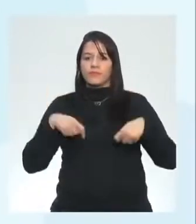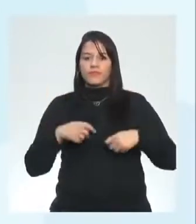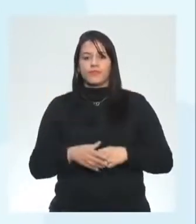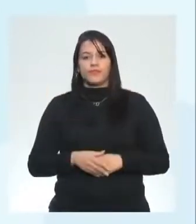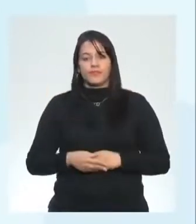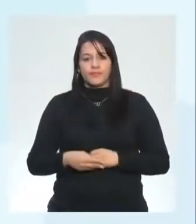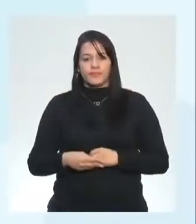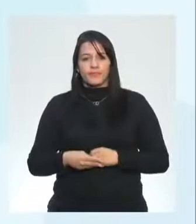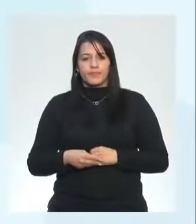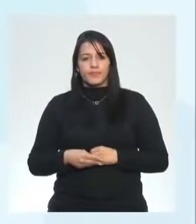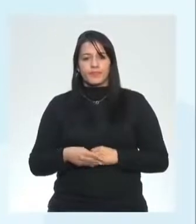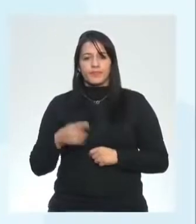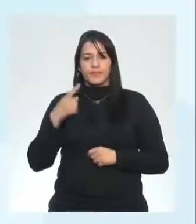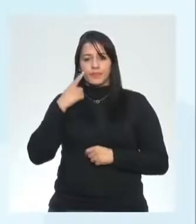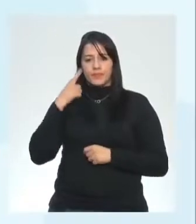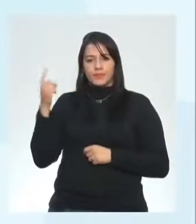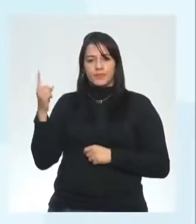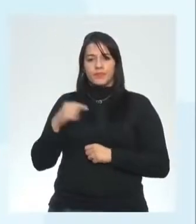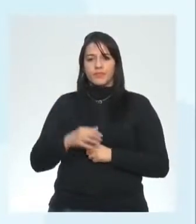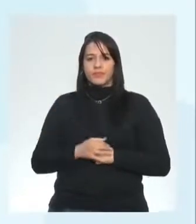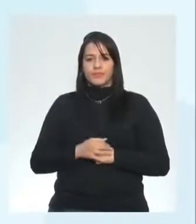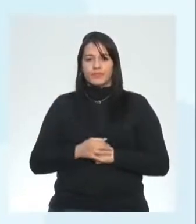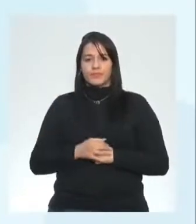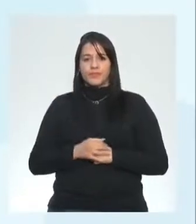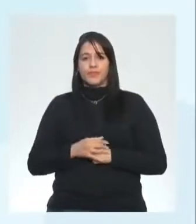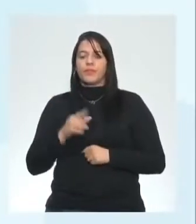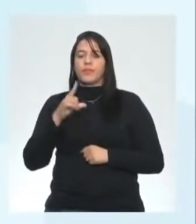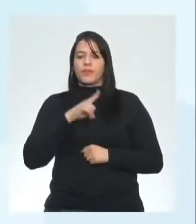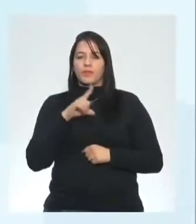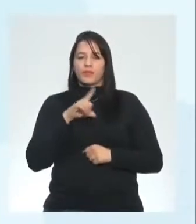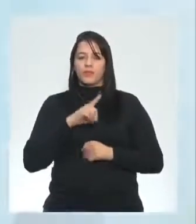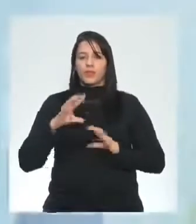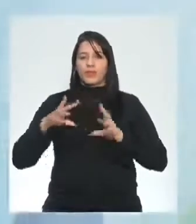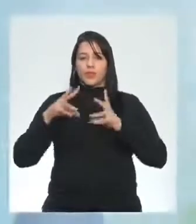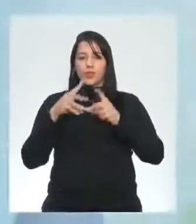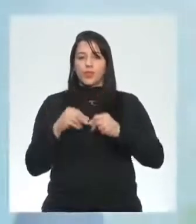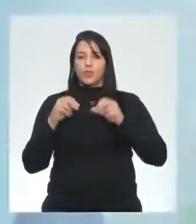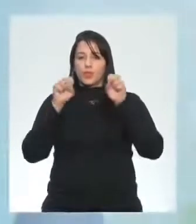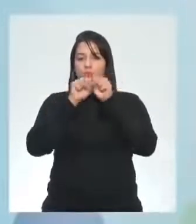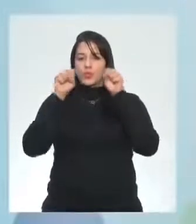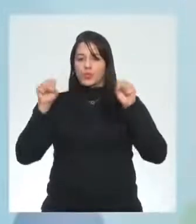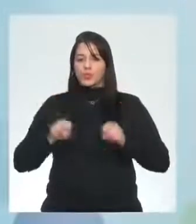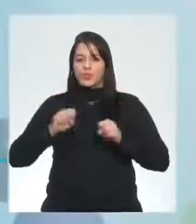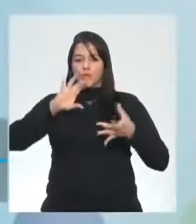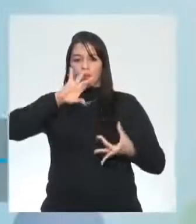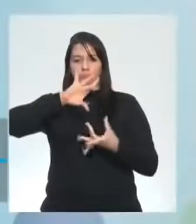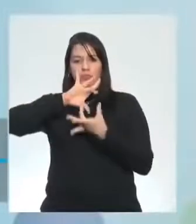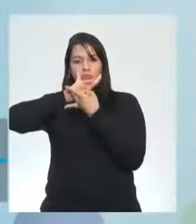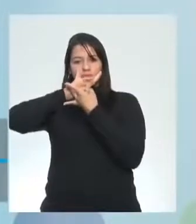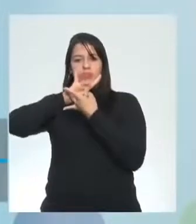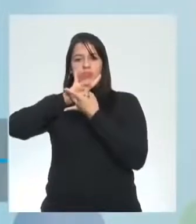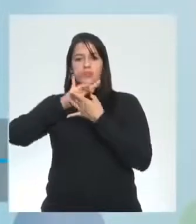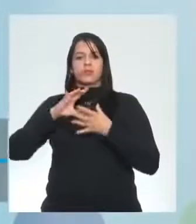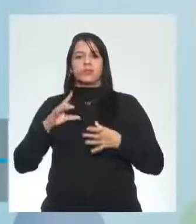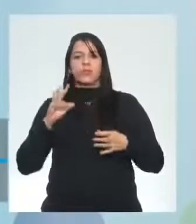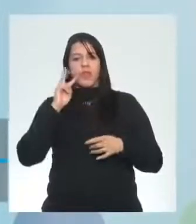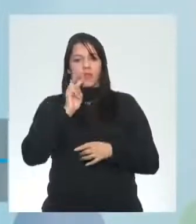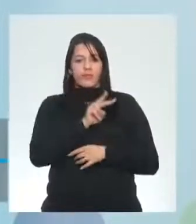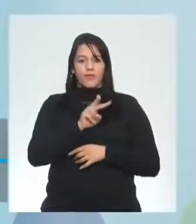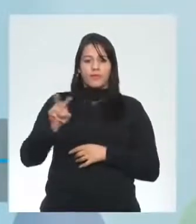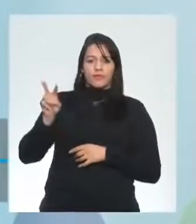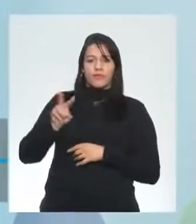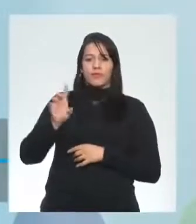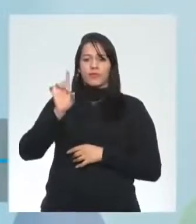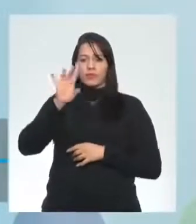formada, então, lá no córtex. Então, você tem todo um sistema que não é apenas através da visão ou